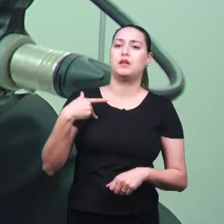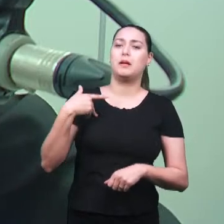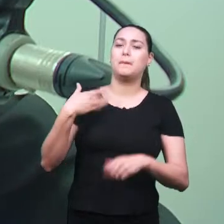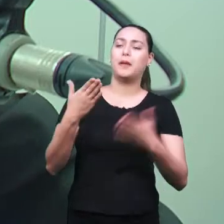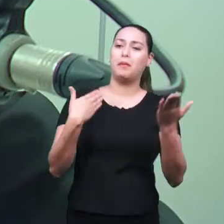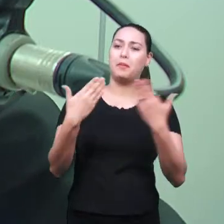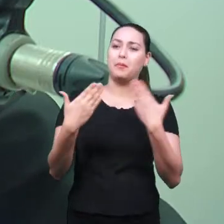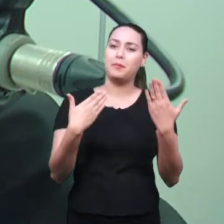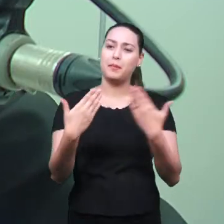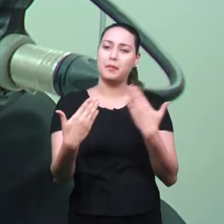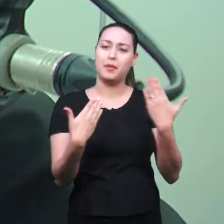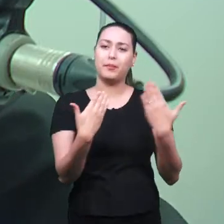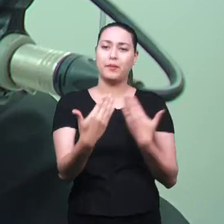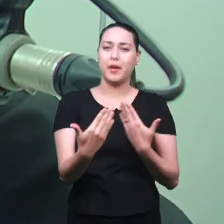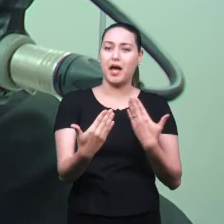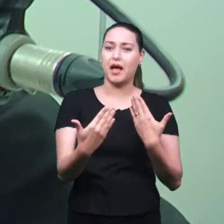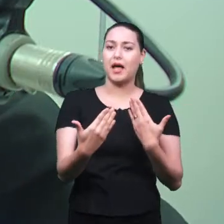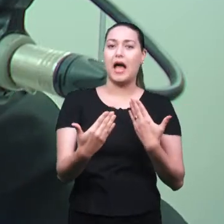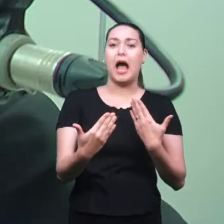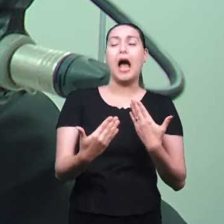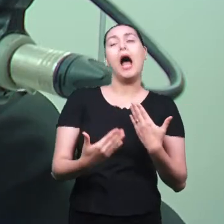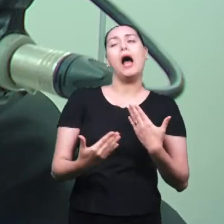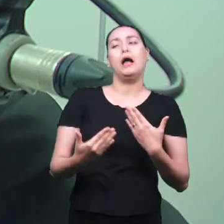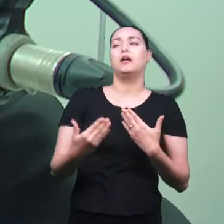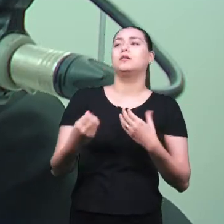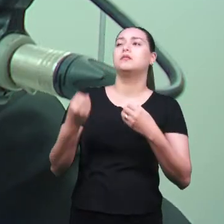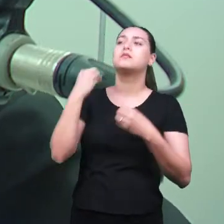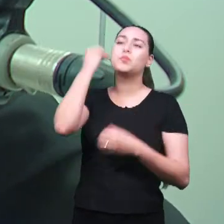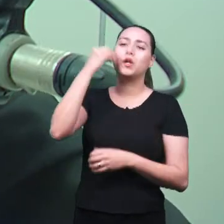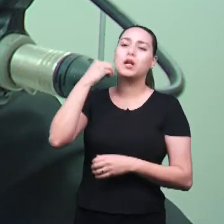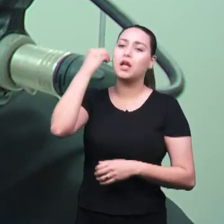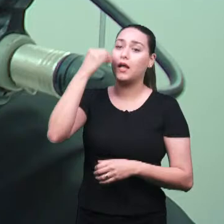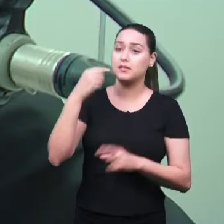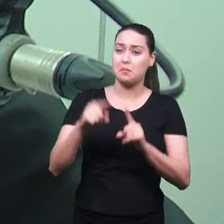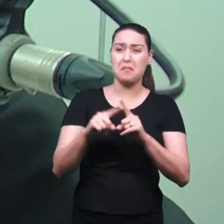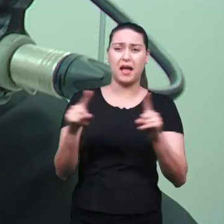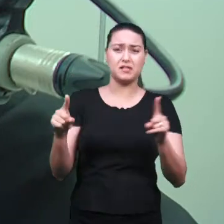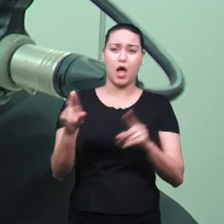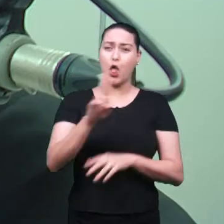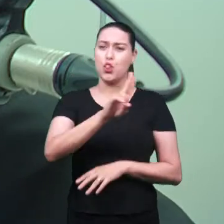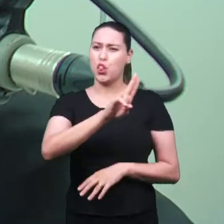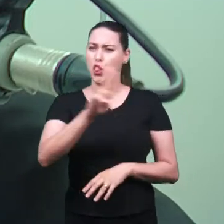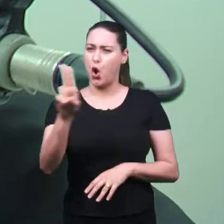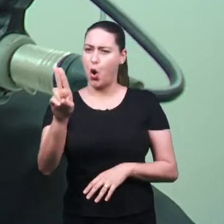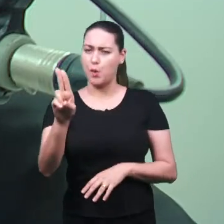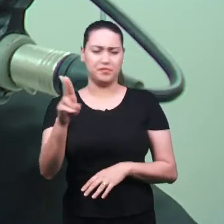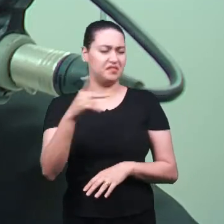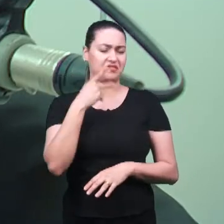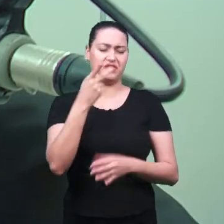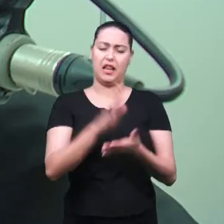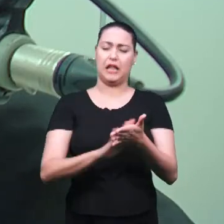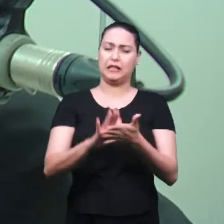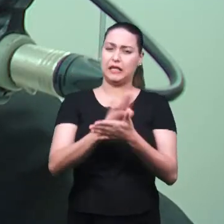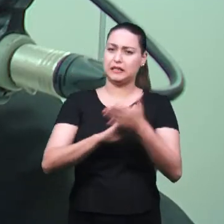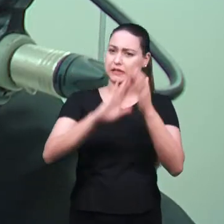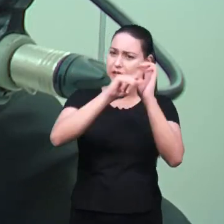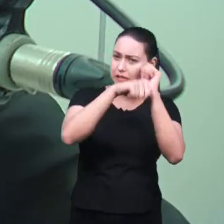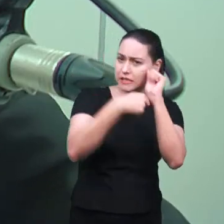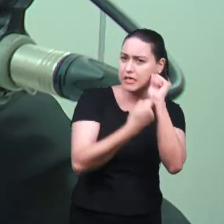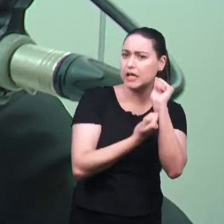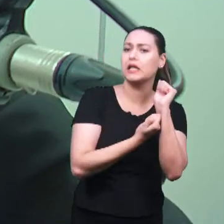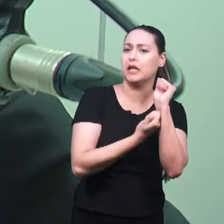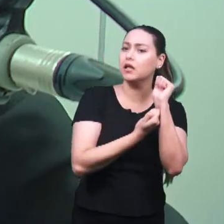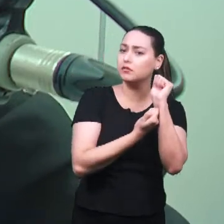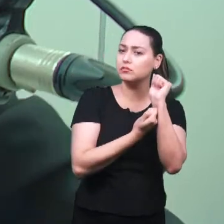do atendimento sem expor as pessoas, sem ficar ali quem é